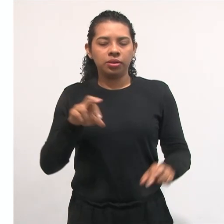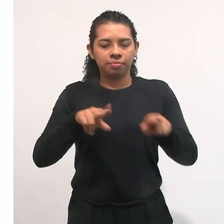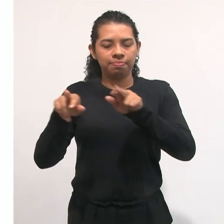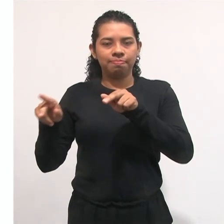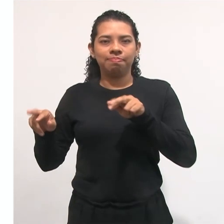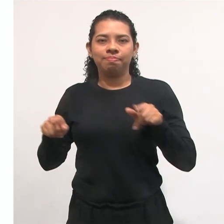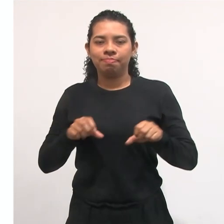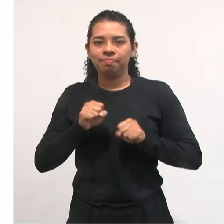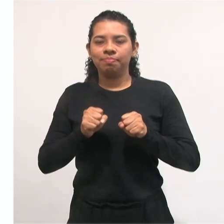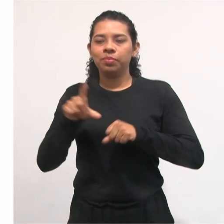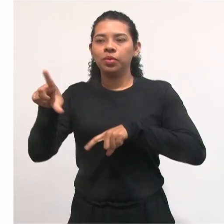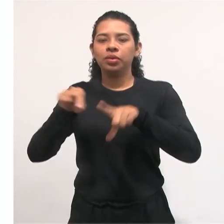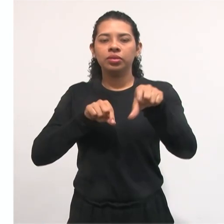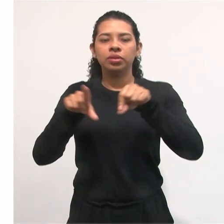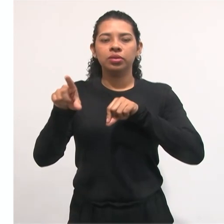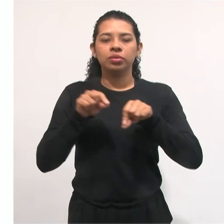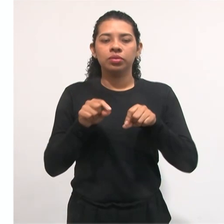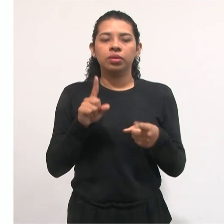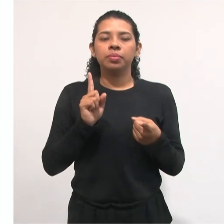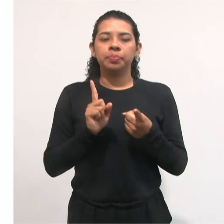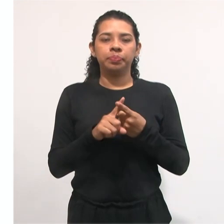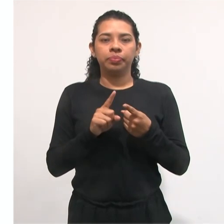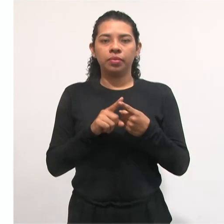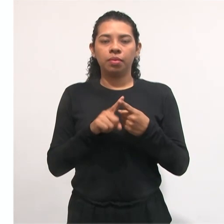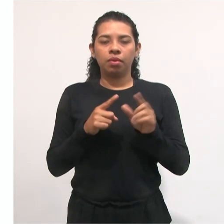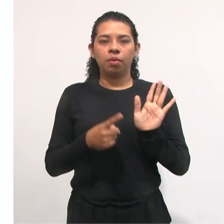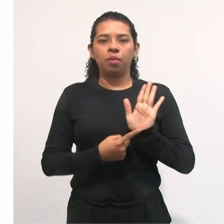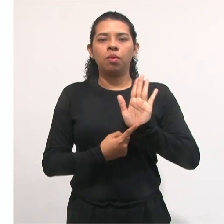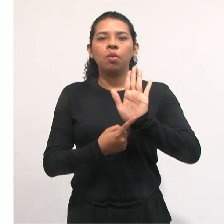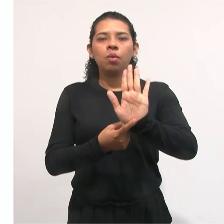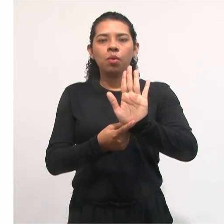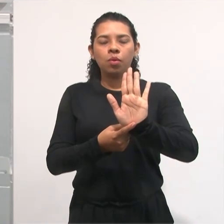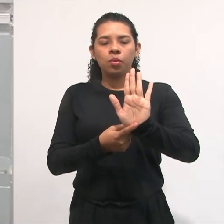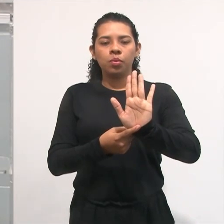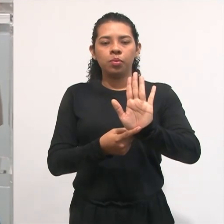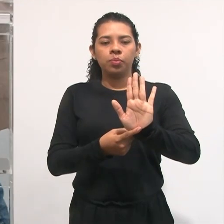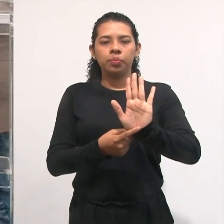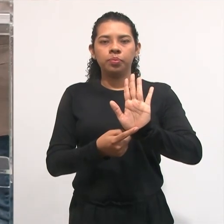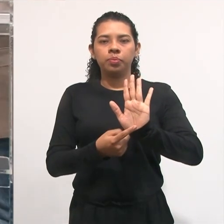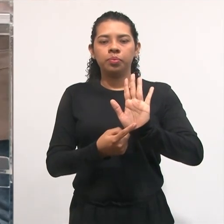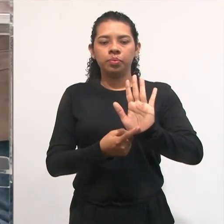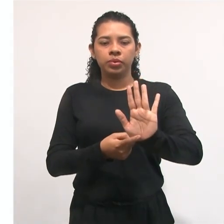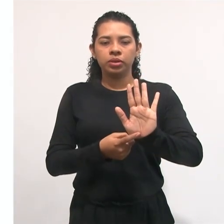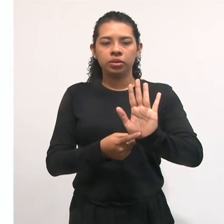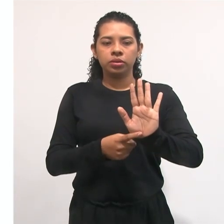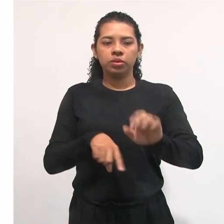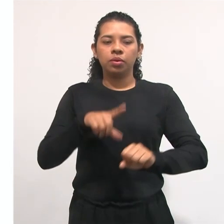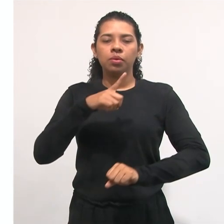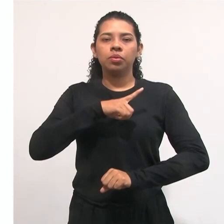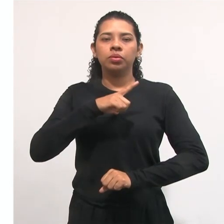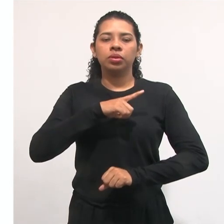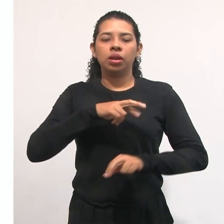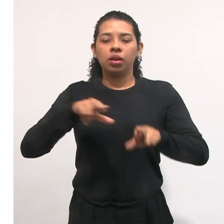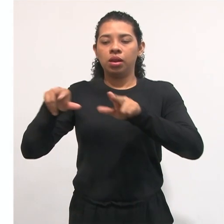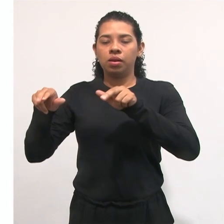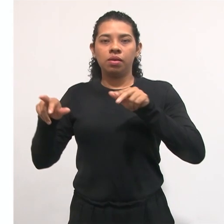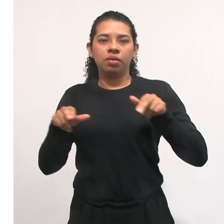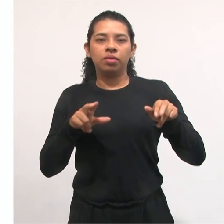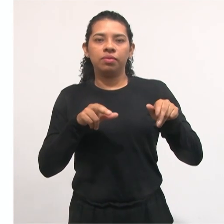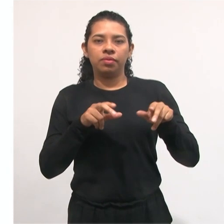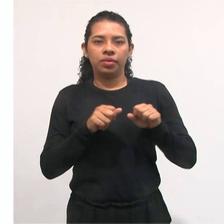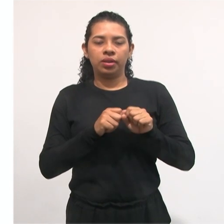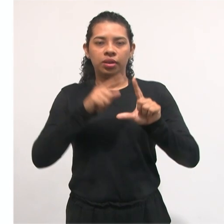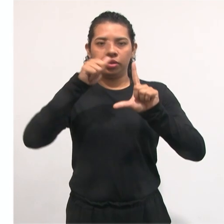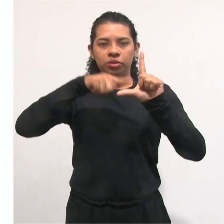mais interessante, entendeu? Para você fazer essa representação. Então são formas diferentes de fazer essa representação. Outra forma